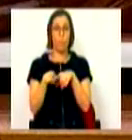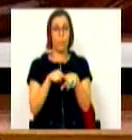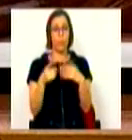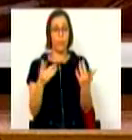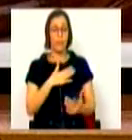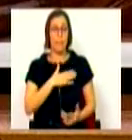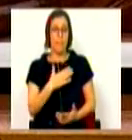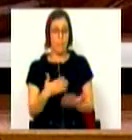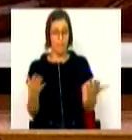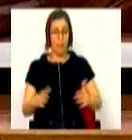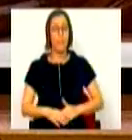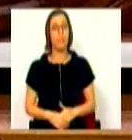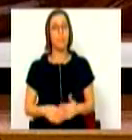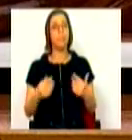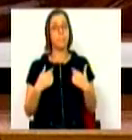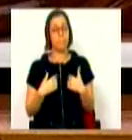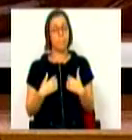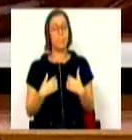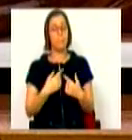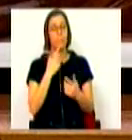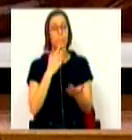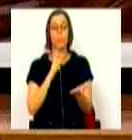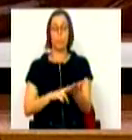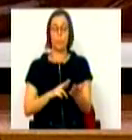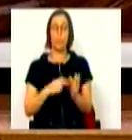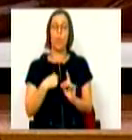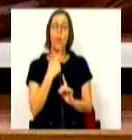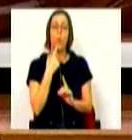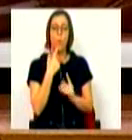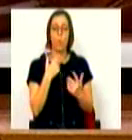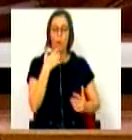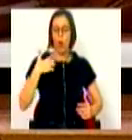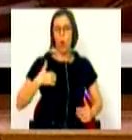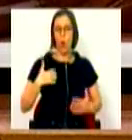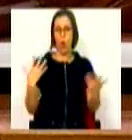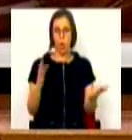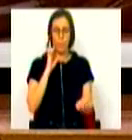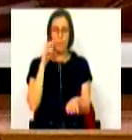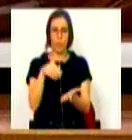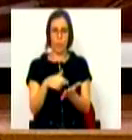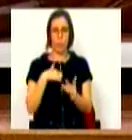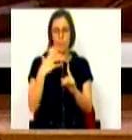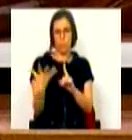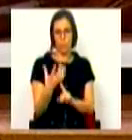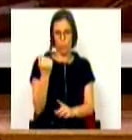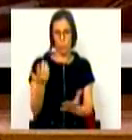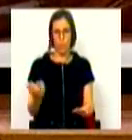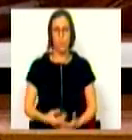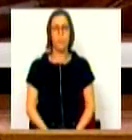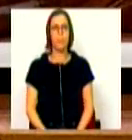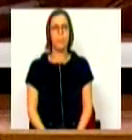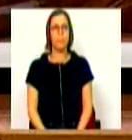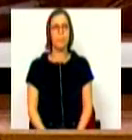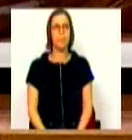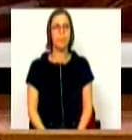espaços sociais. Temos, pois, muitas razões para estarmos orgulhosos dos resultados conseguidos.